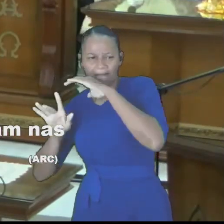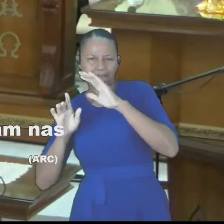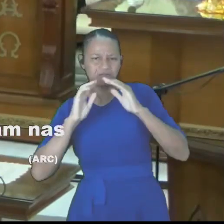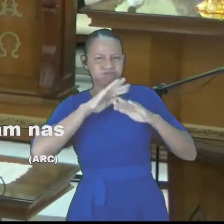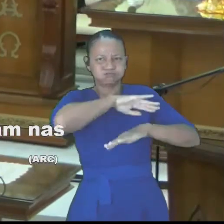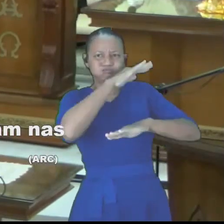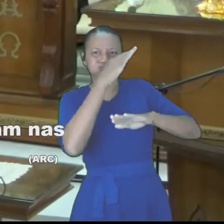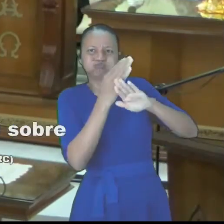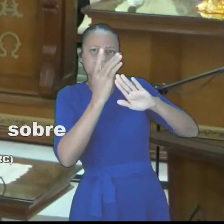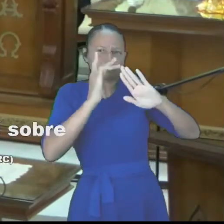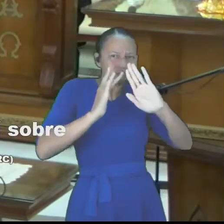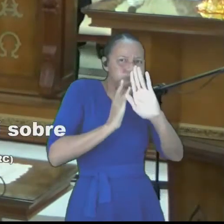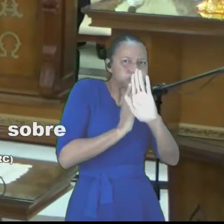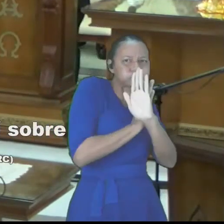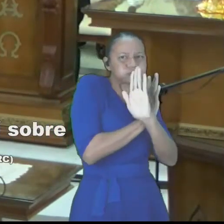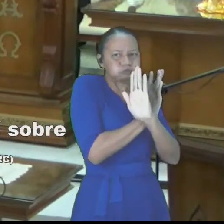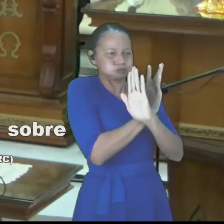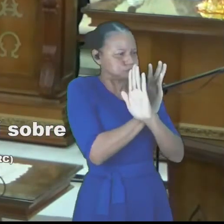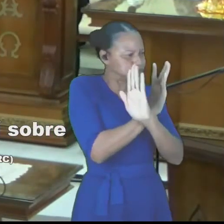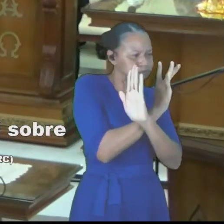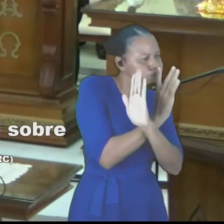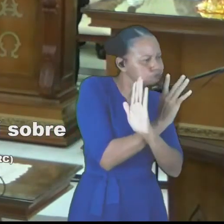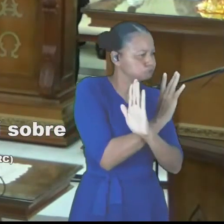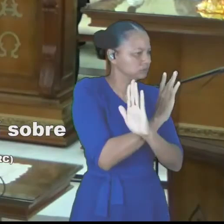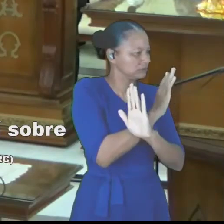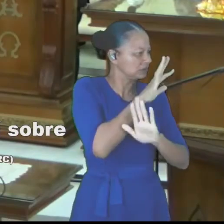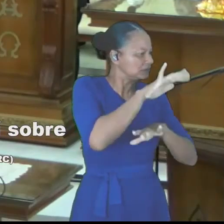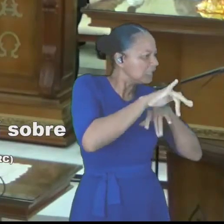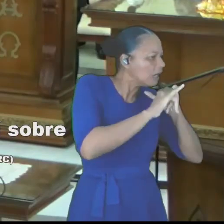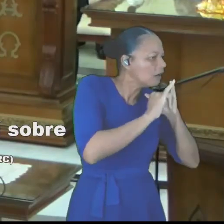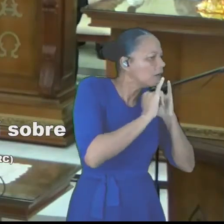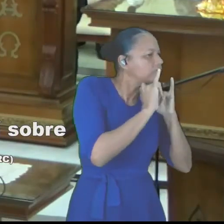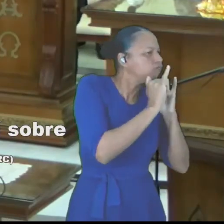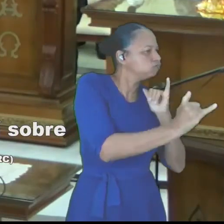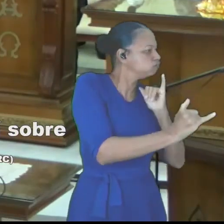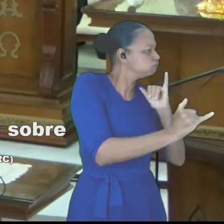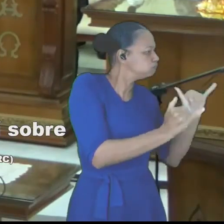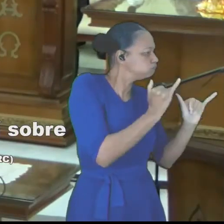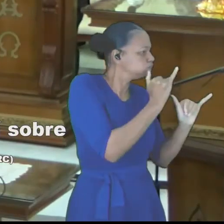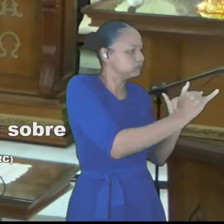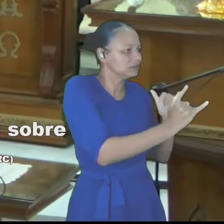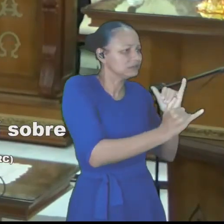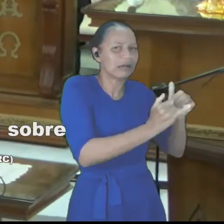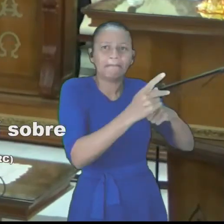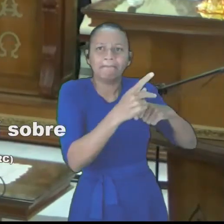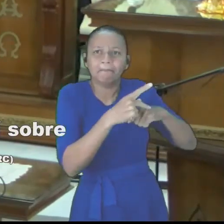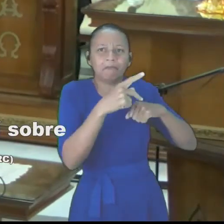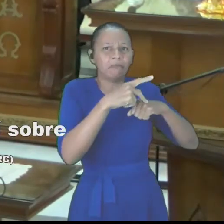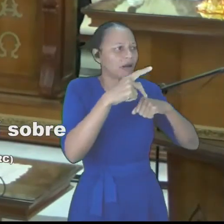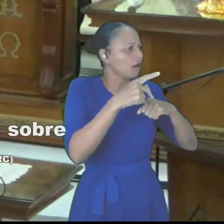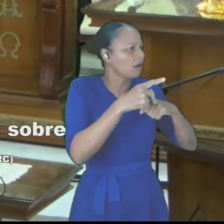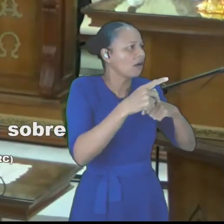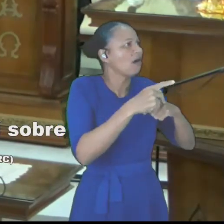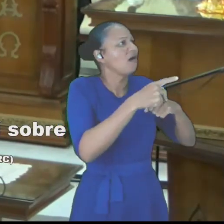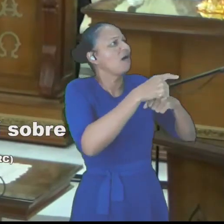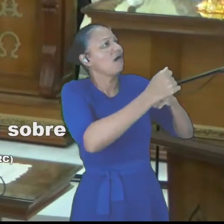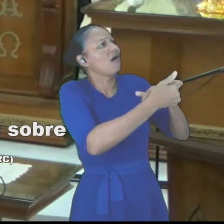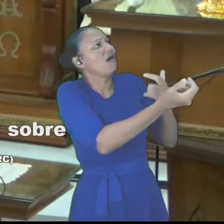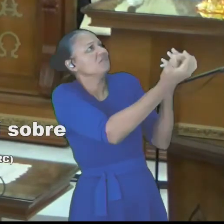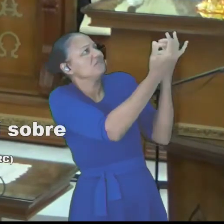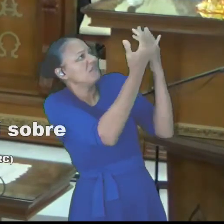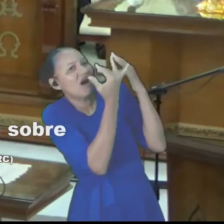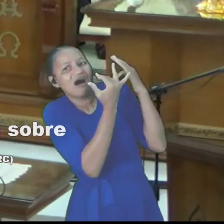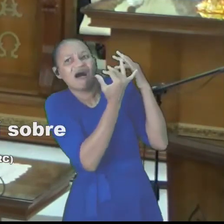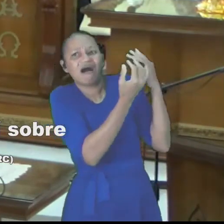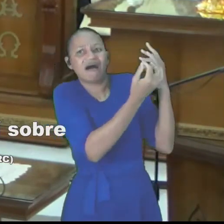das montanhas, e diziam aos montes e aos rochedos: cai sobre